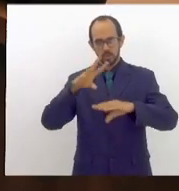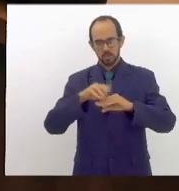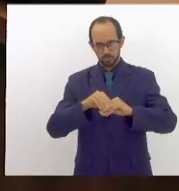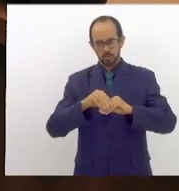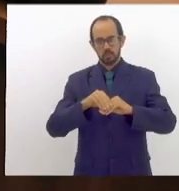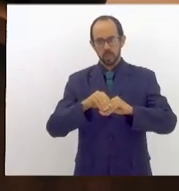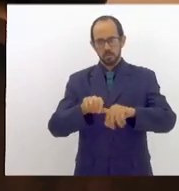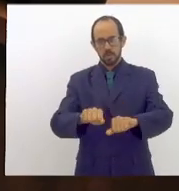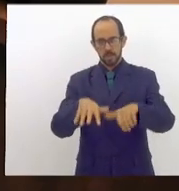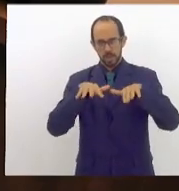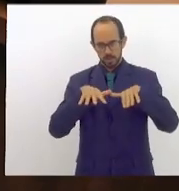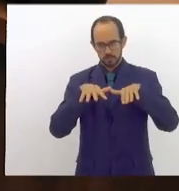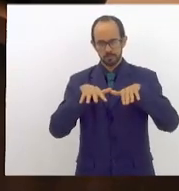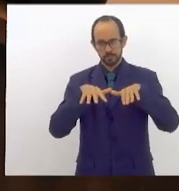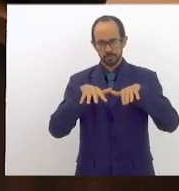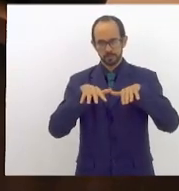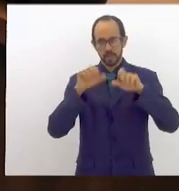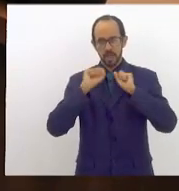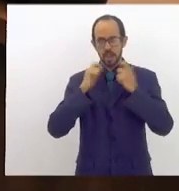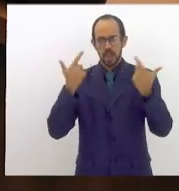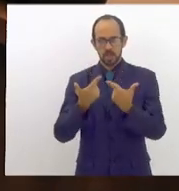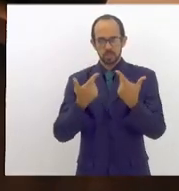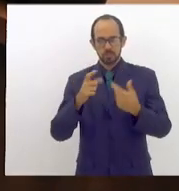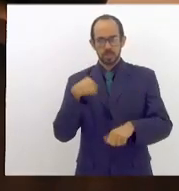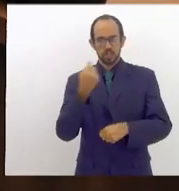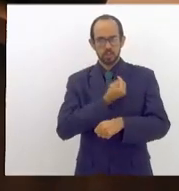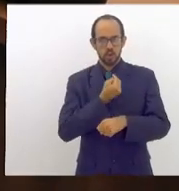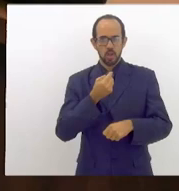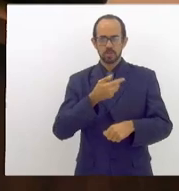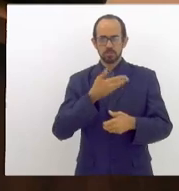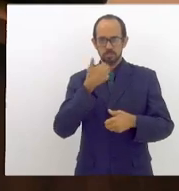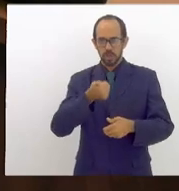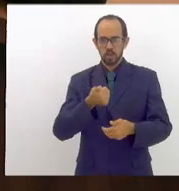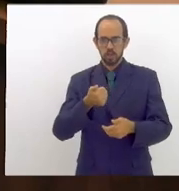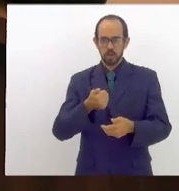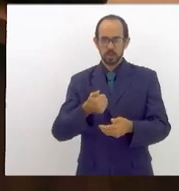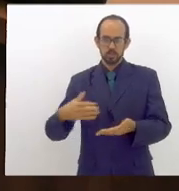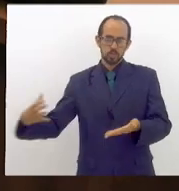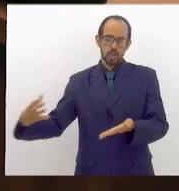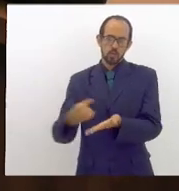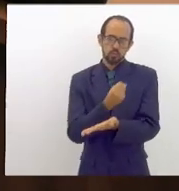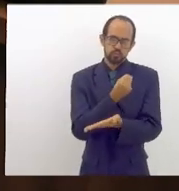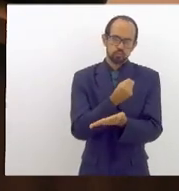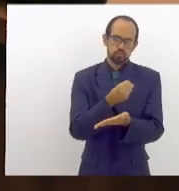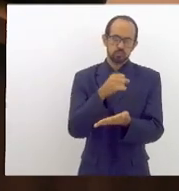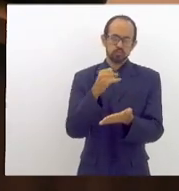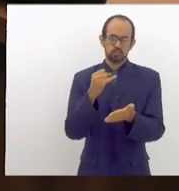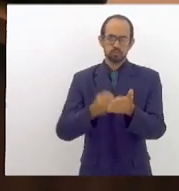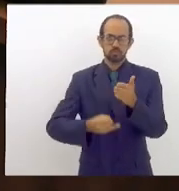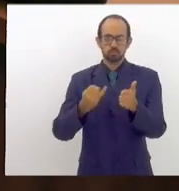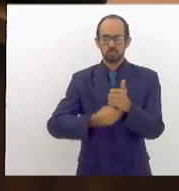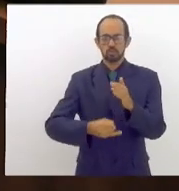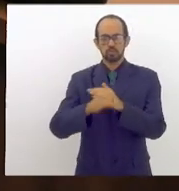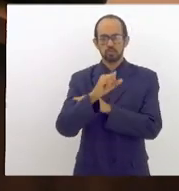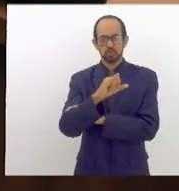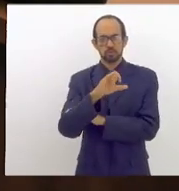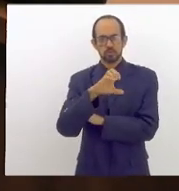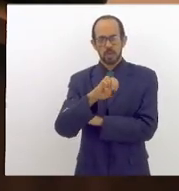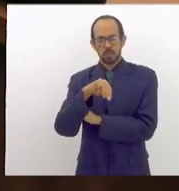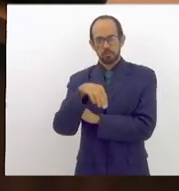assembleia para que a gente possa melhorar a arrecadação do ICMS contra aquele